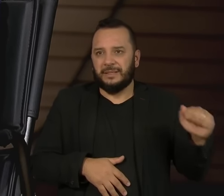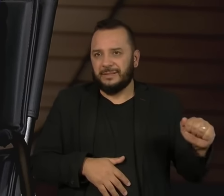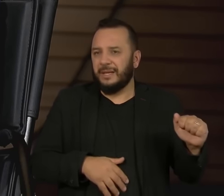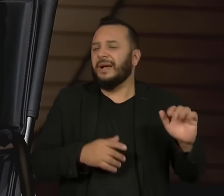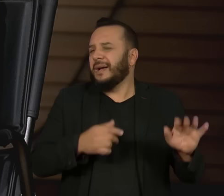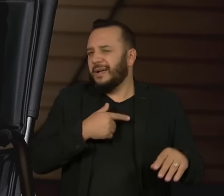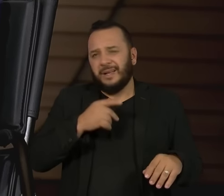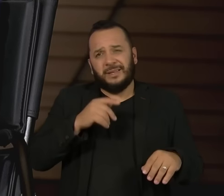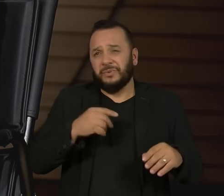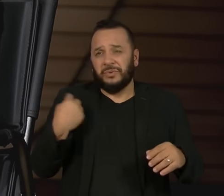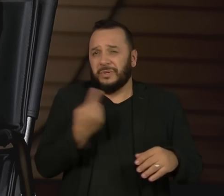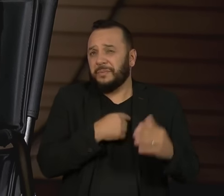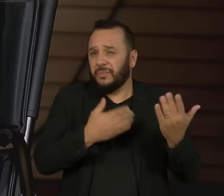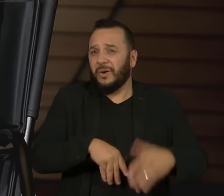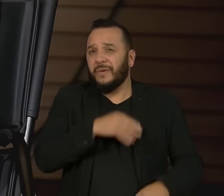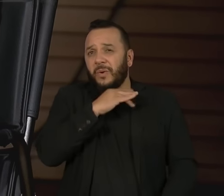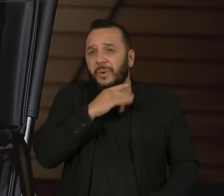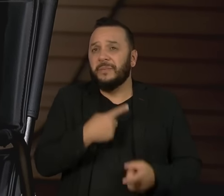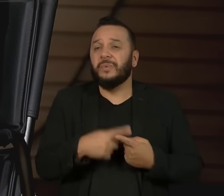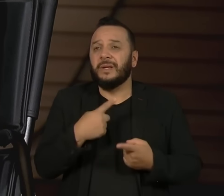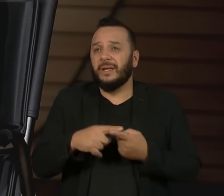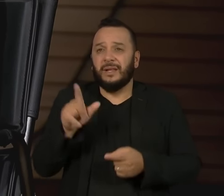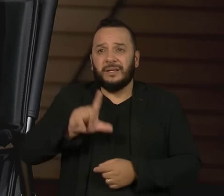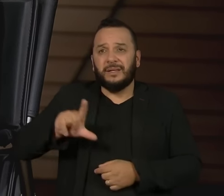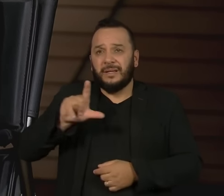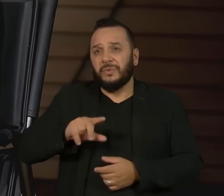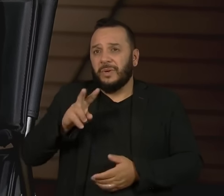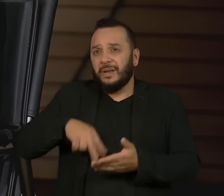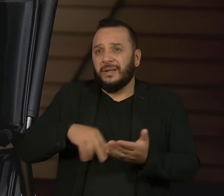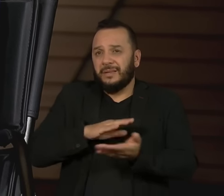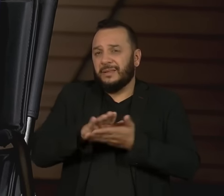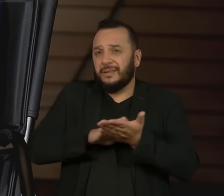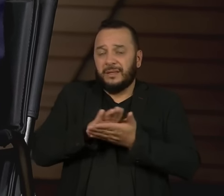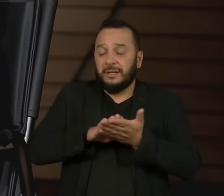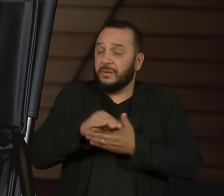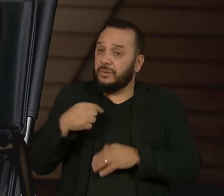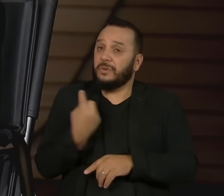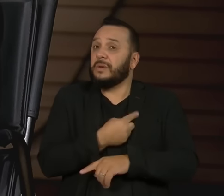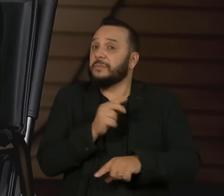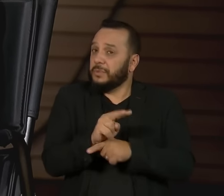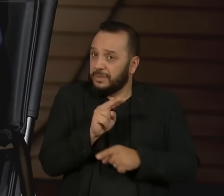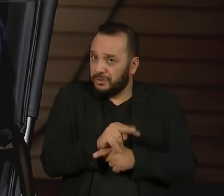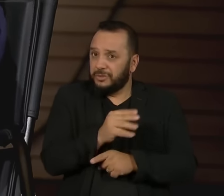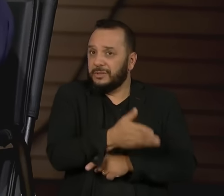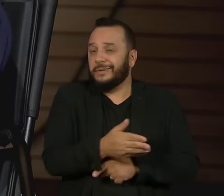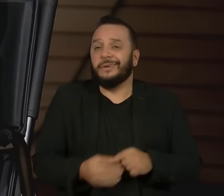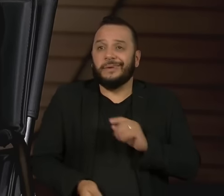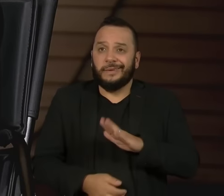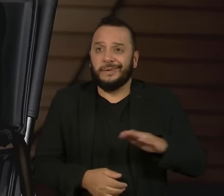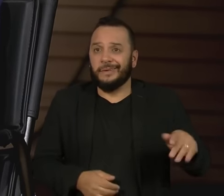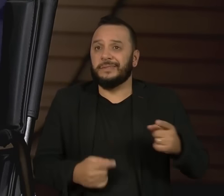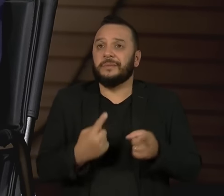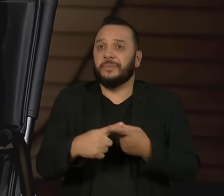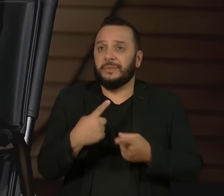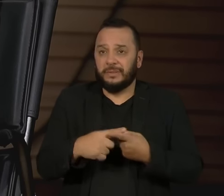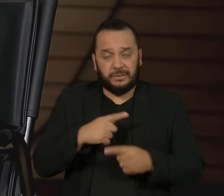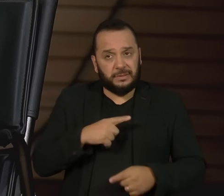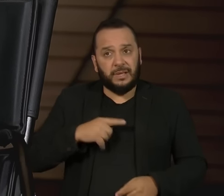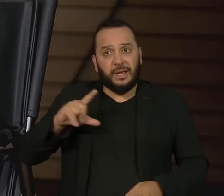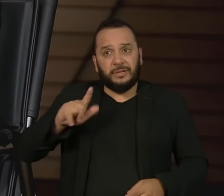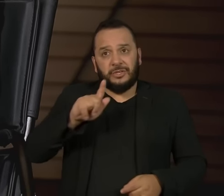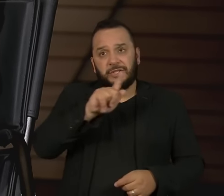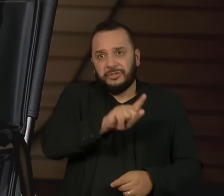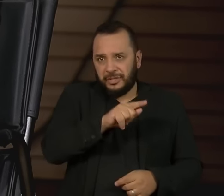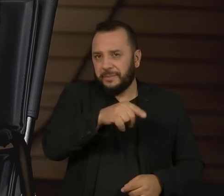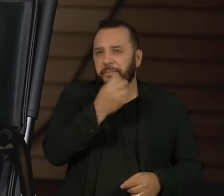com literatura, como o Ricardo fala assim, vamos proteger as crianças em relação a isso, porque quanto mais linguagem, mais literatura, melhor de